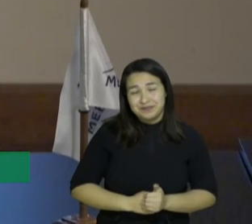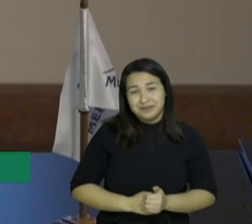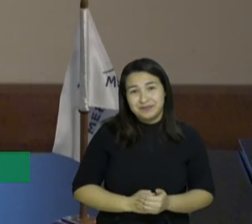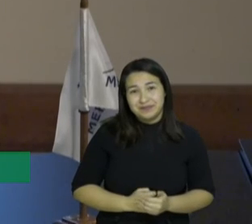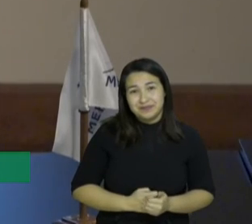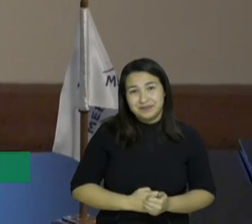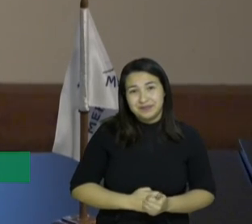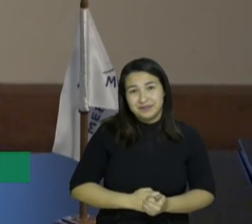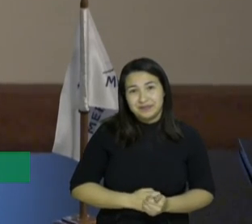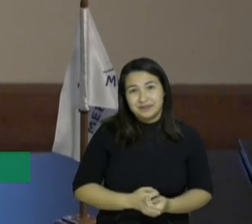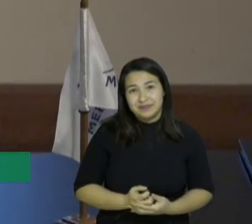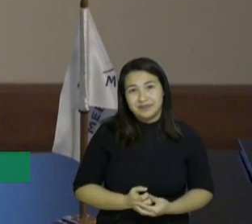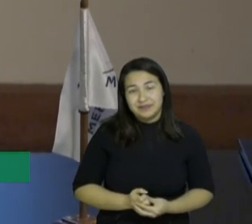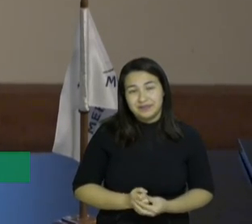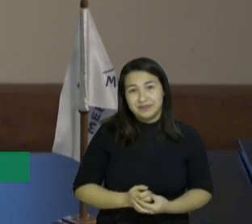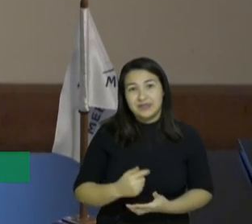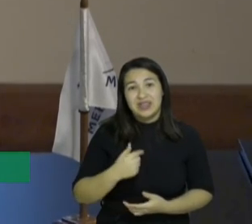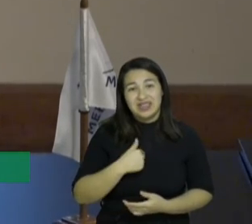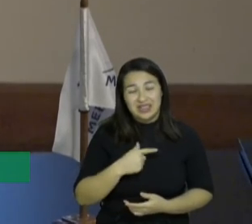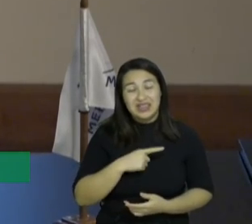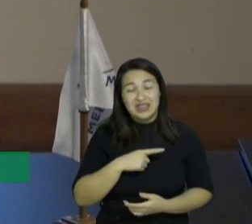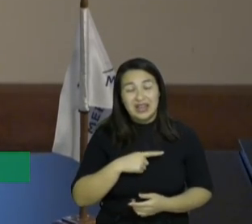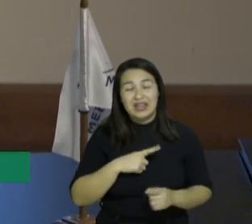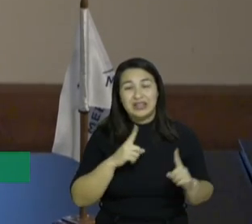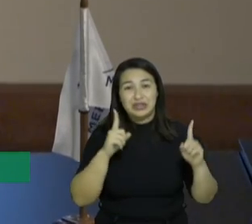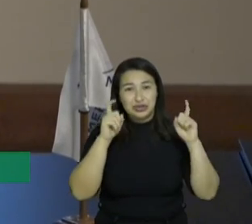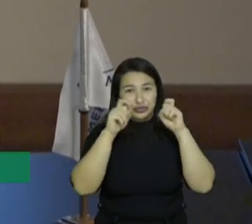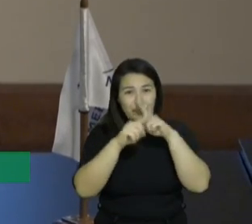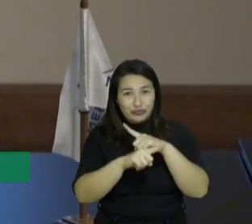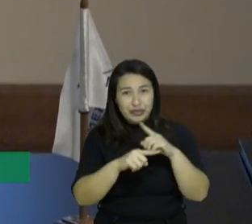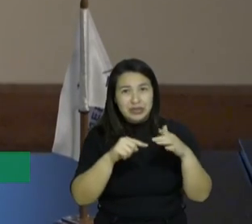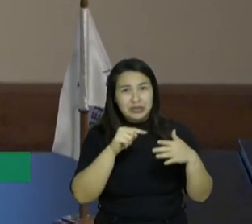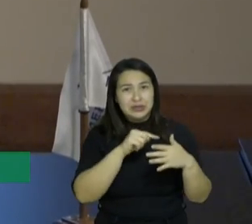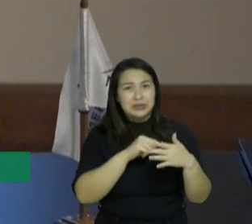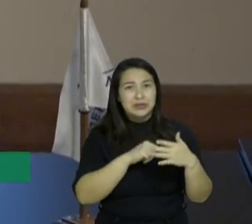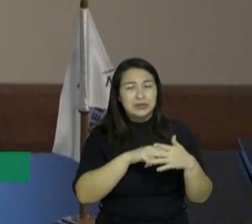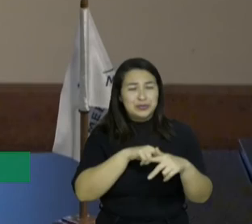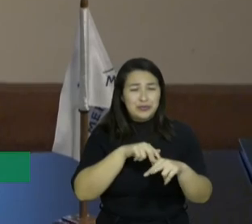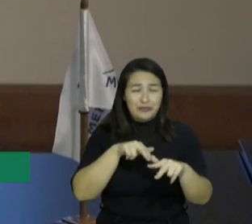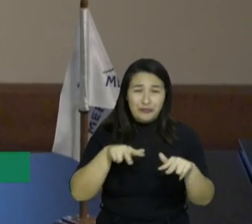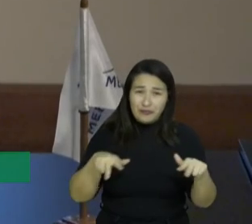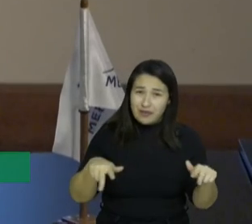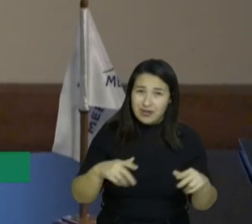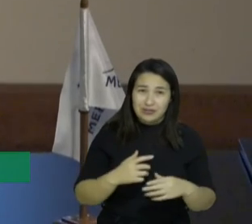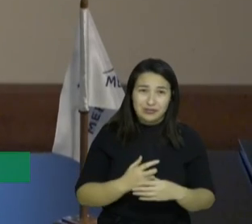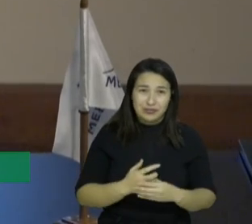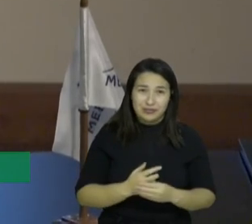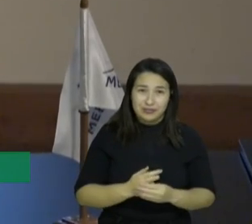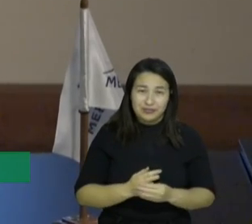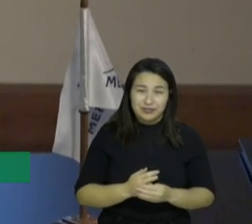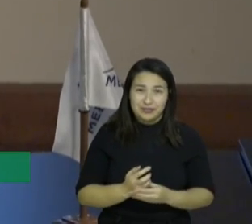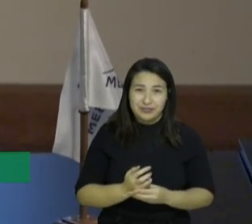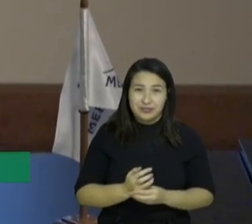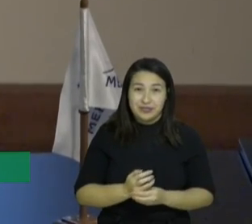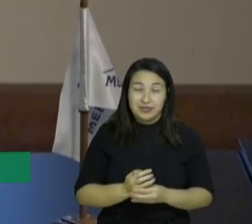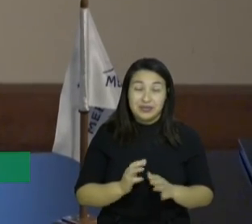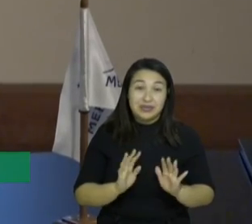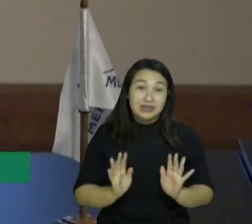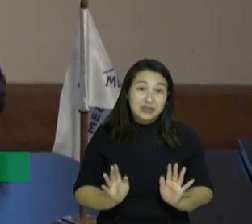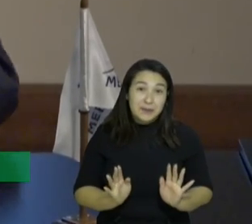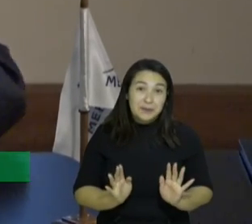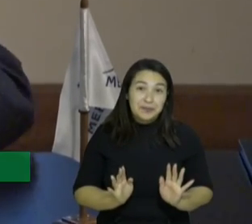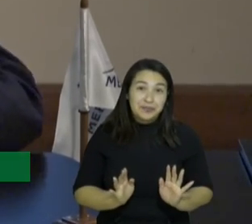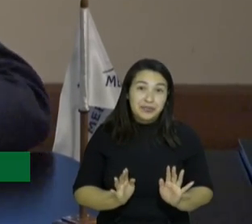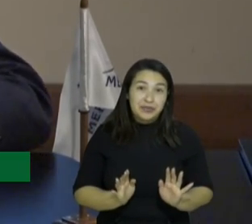uma for ele tem um nível de complexidade relativamente grande que a gente deve ser considerado agora eh